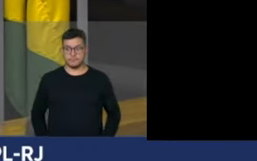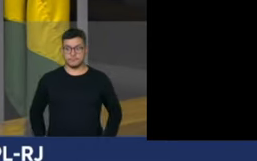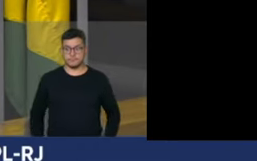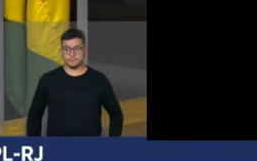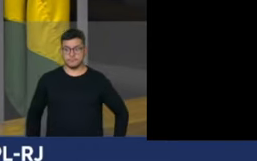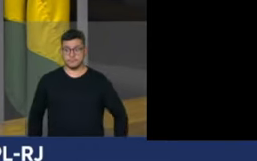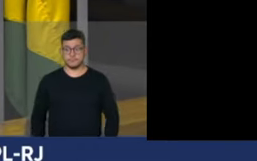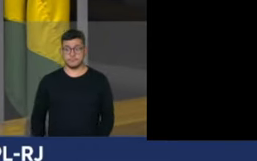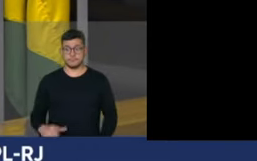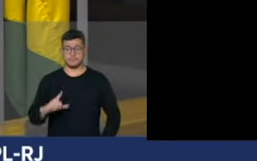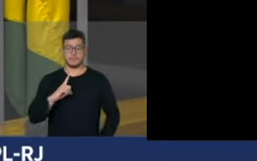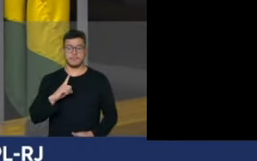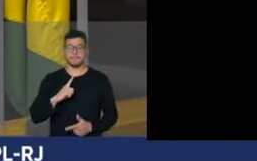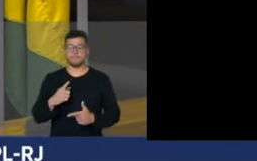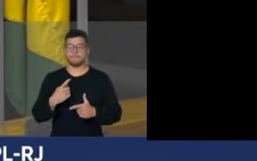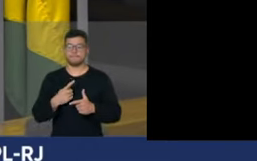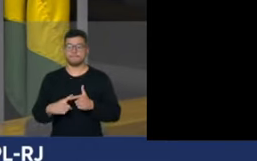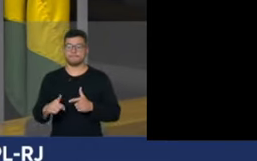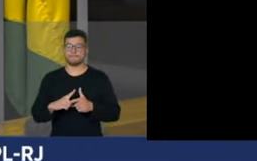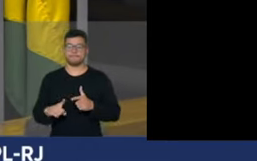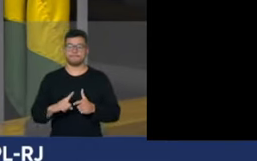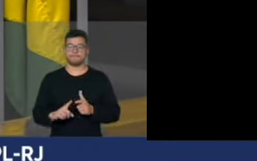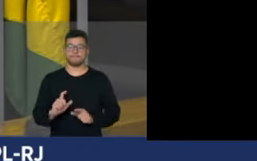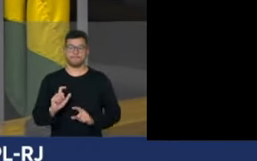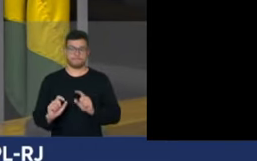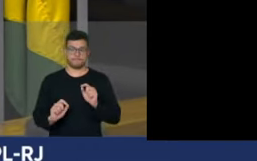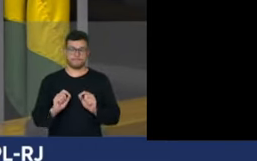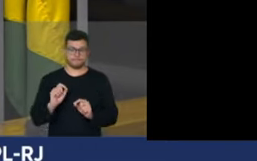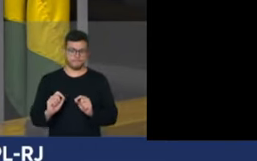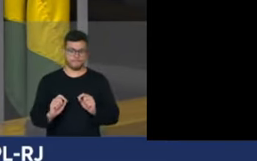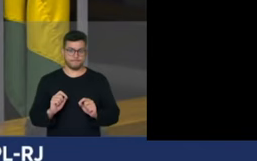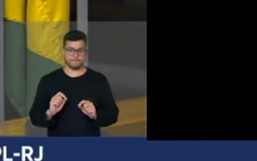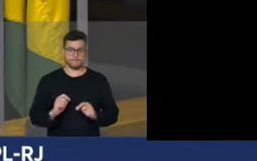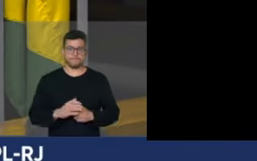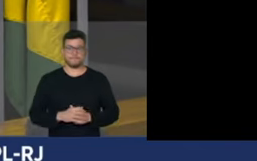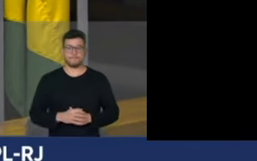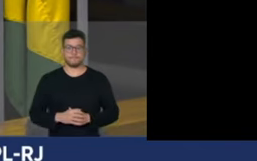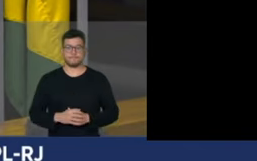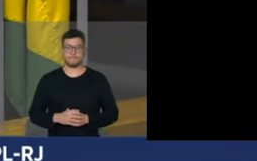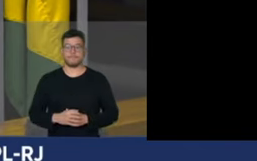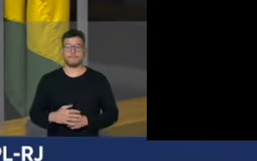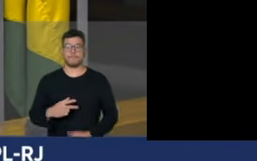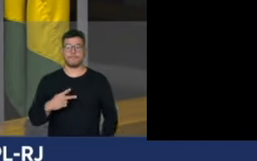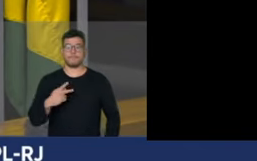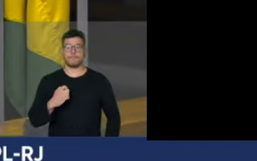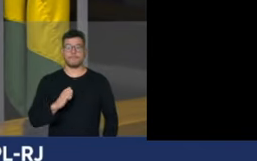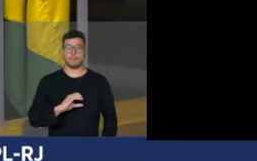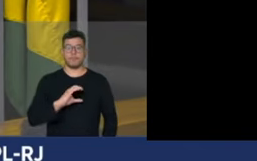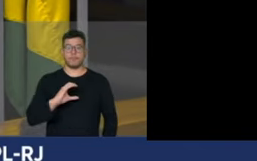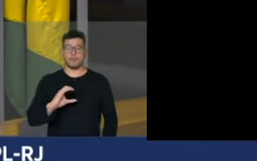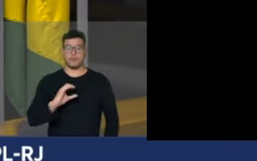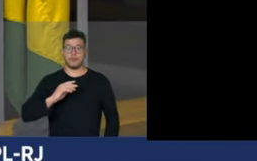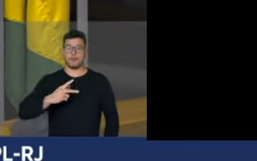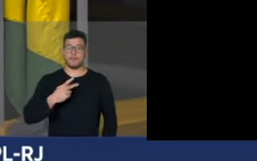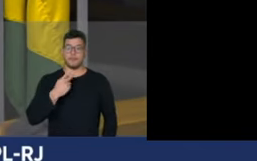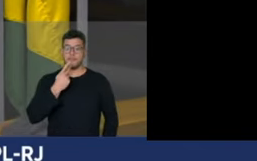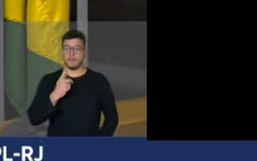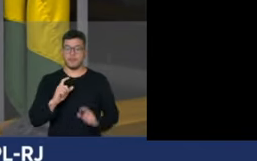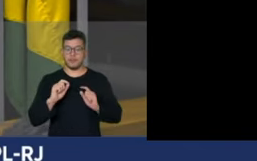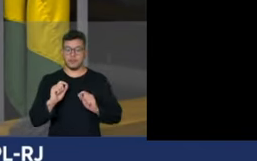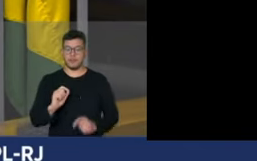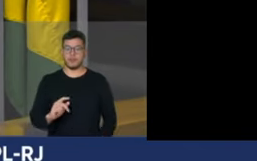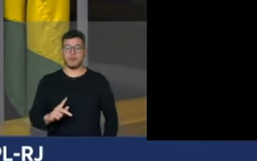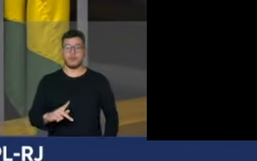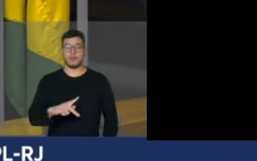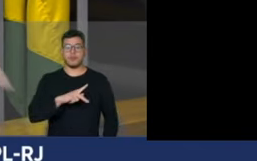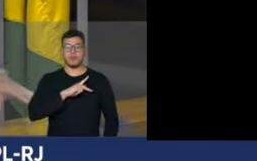A PEC coloca um dispositivo para determinar que o presidente ele pode revogar o teto de